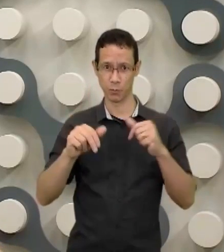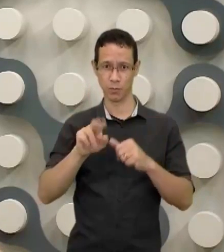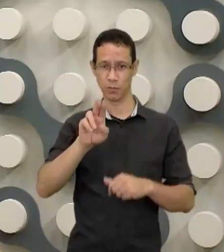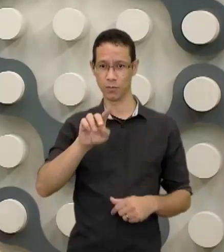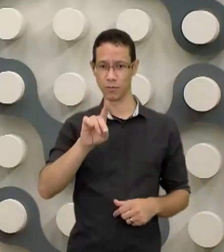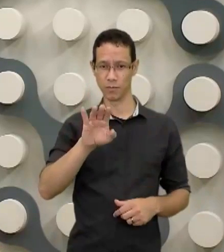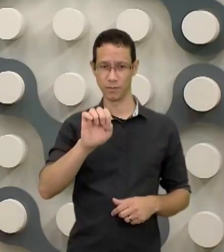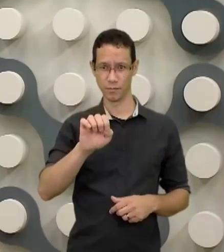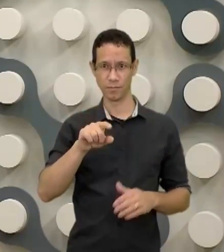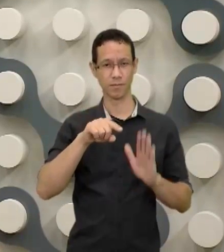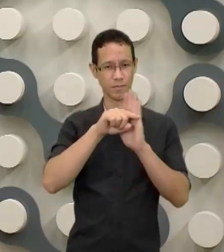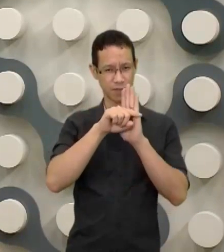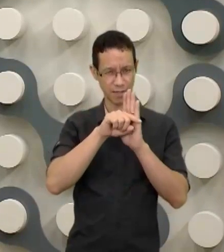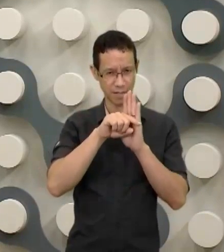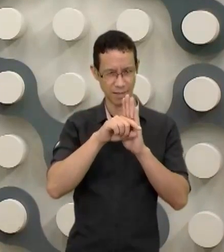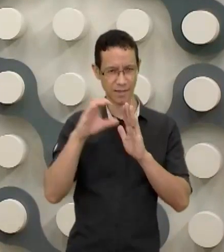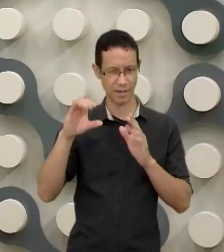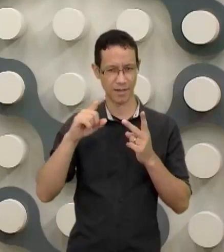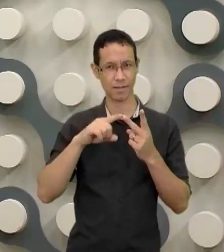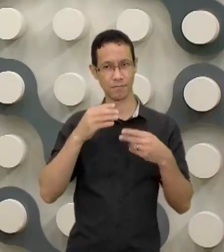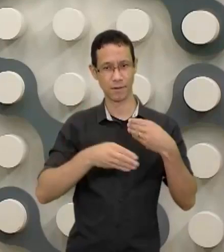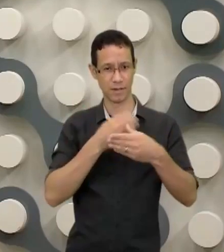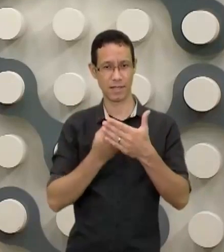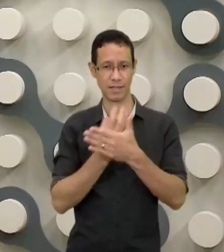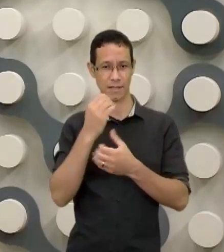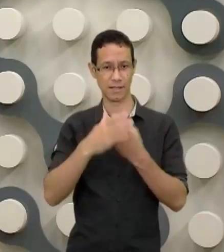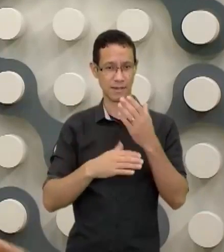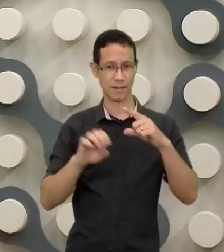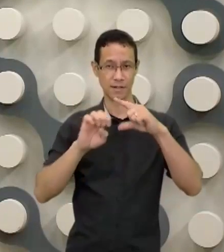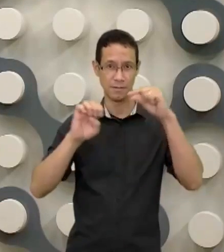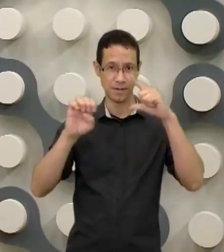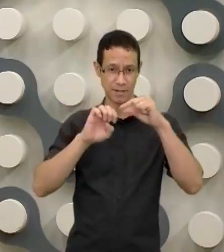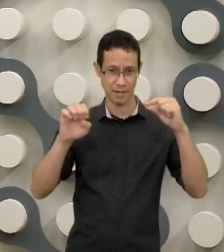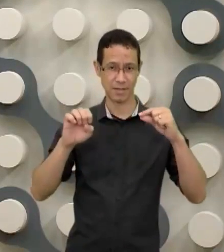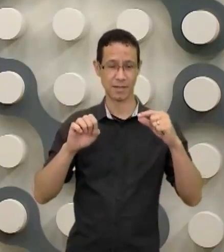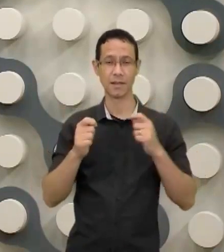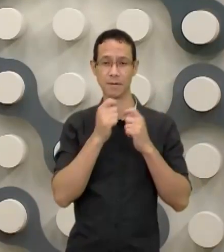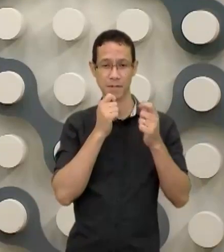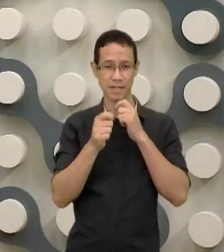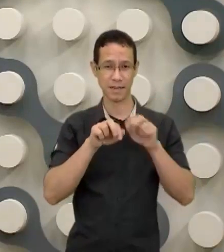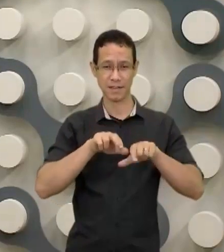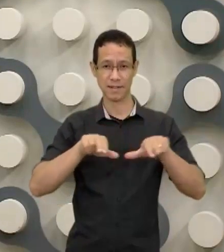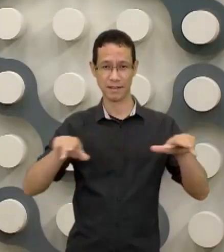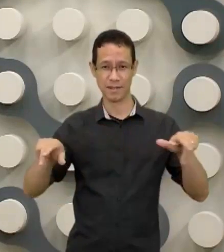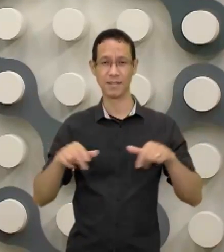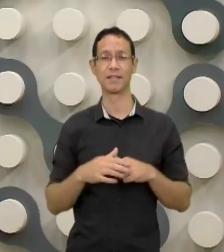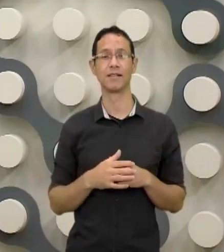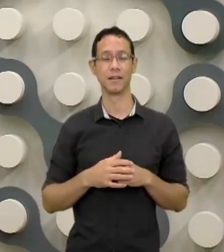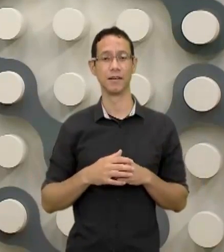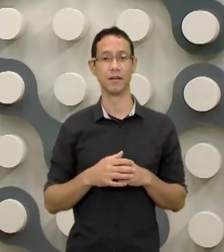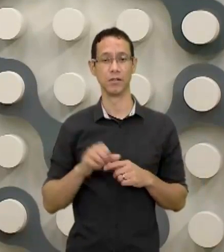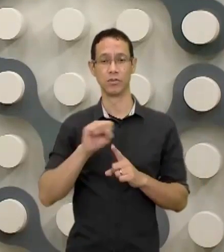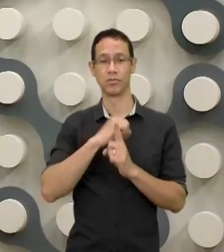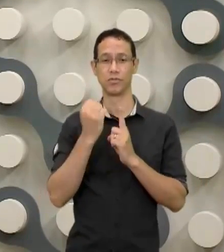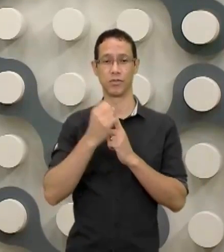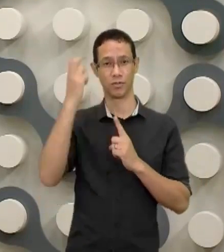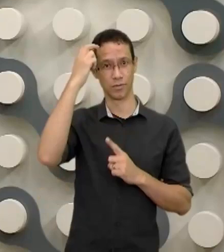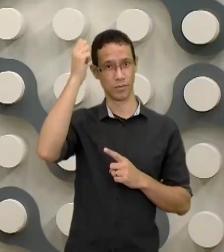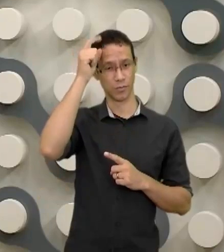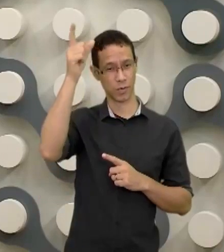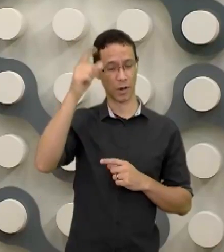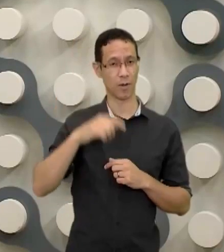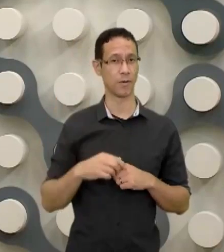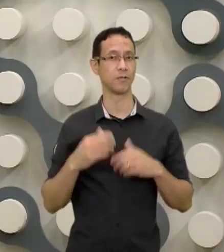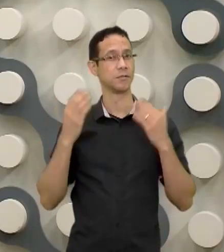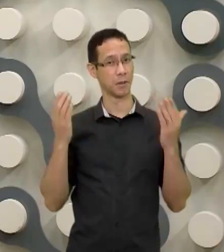é investigação científica, processos criativos, empreendedorismo, mediação e intervenção sociocultural. Ou seja,